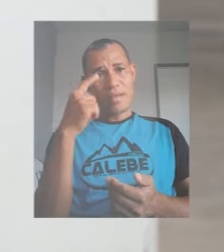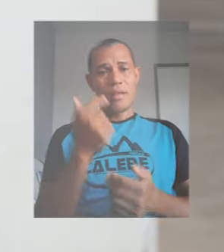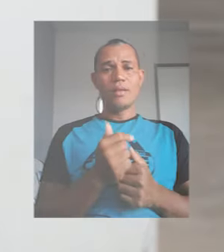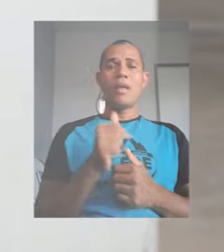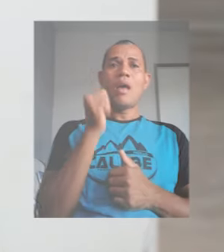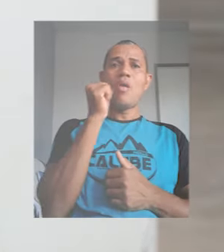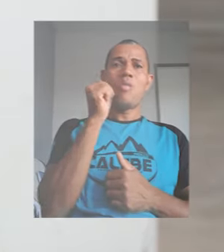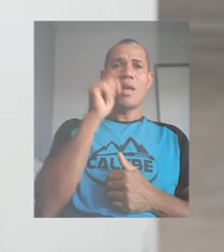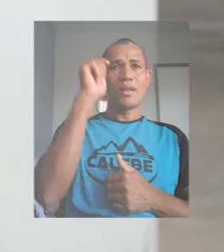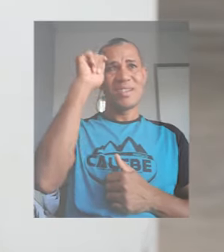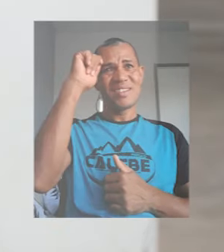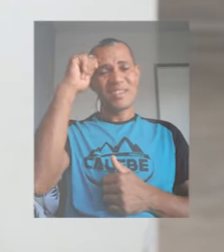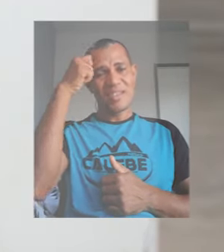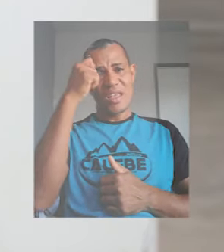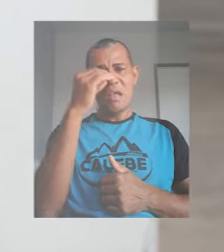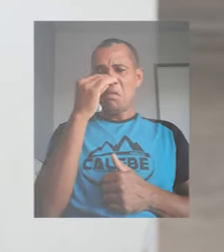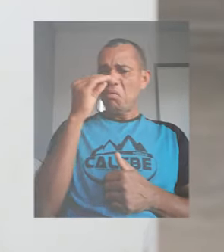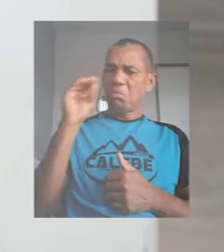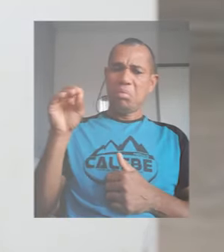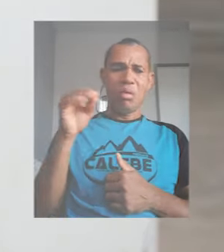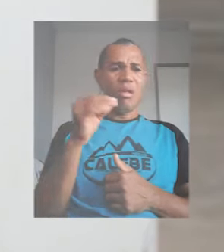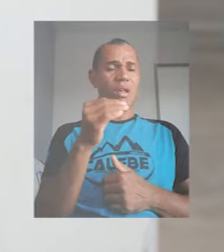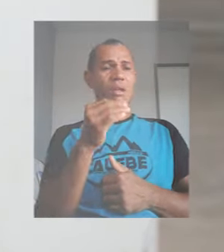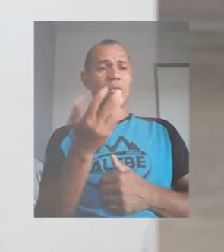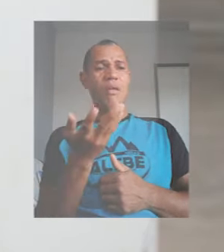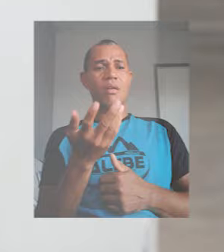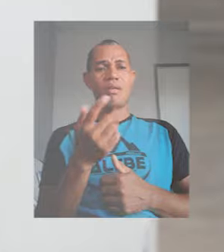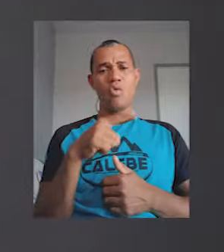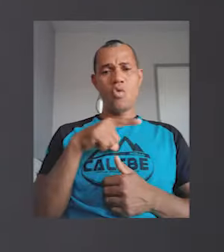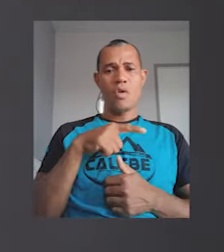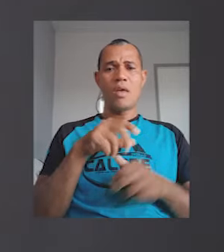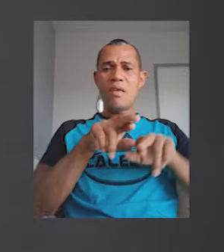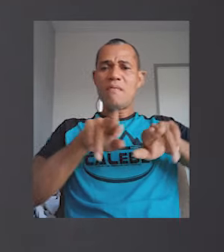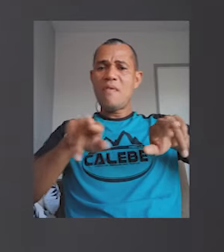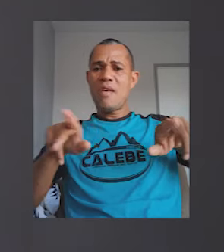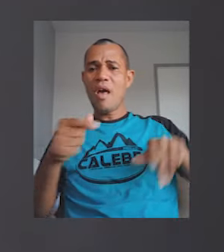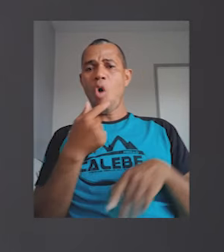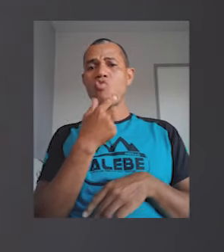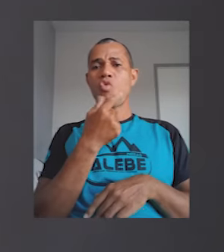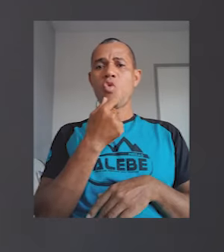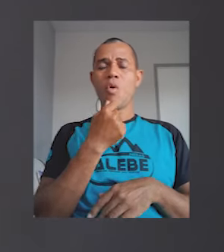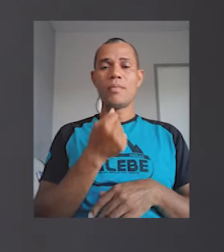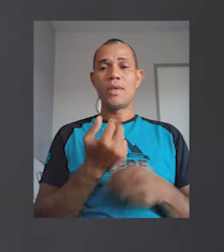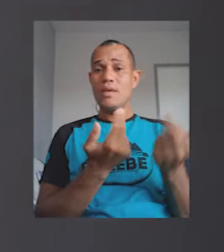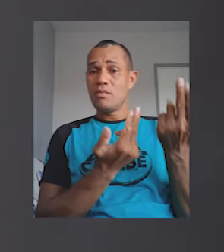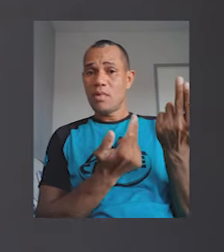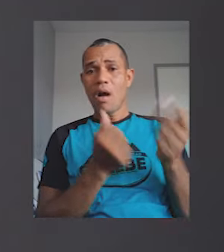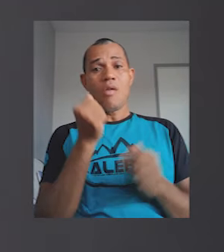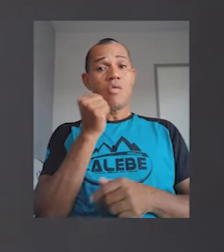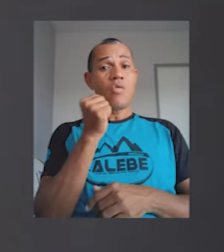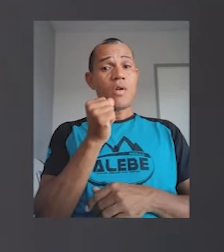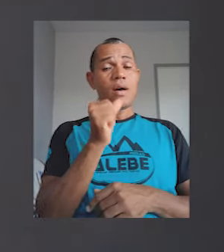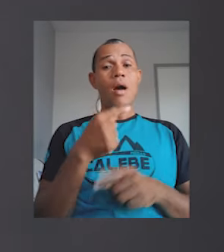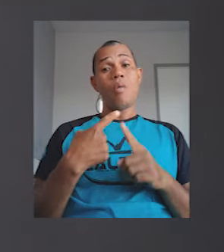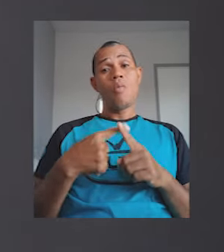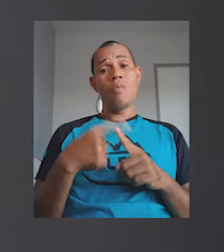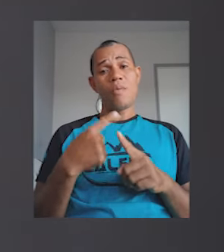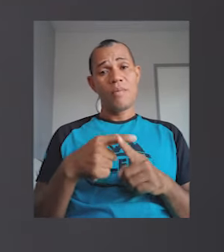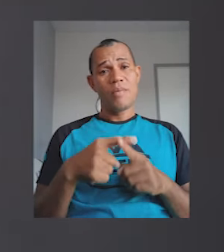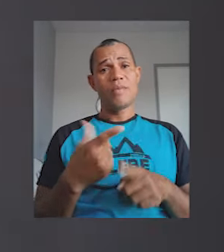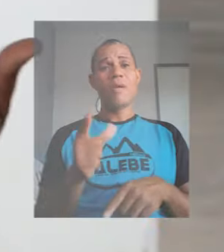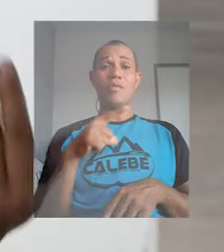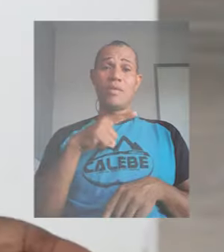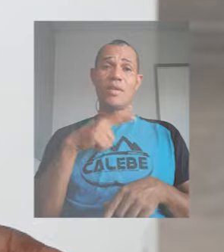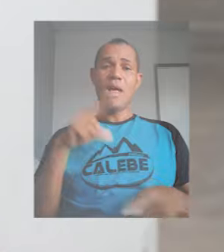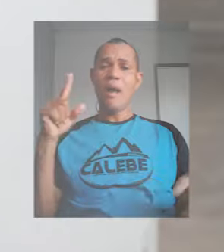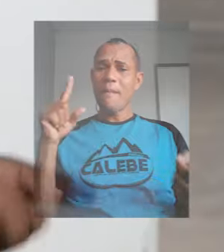de superioridade e de inferioridade que as mulheres ainda têm em relação aos homens, faz com mulheres como eu, que